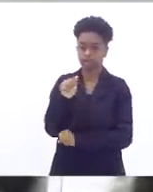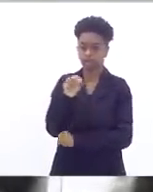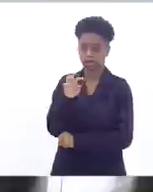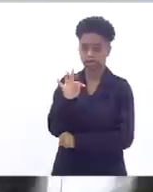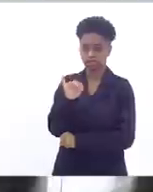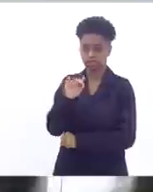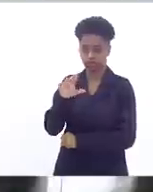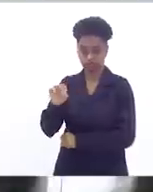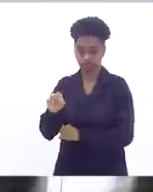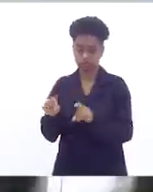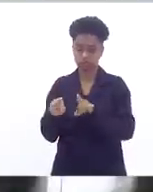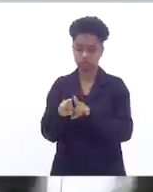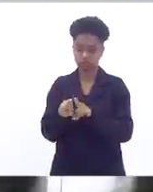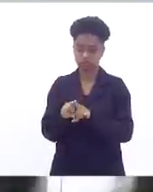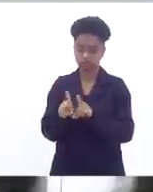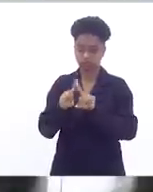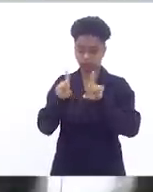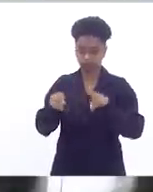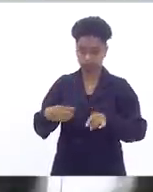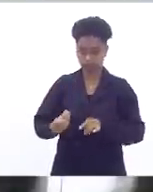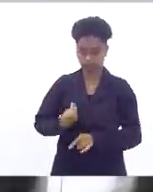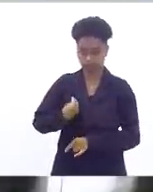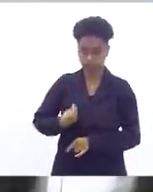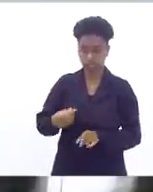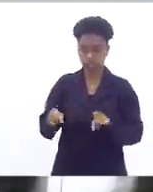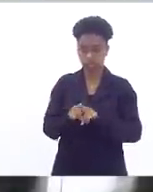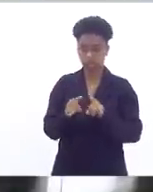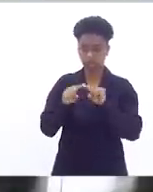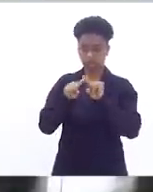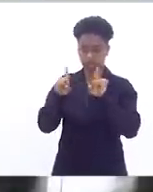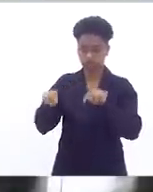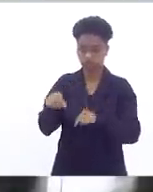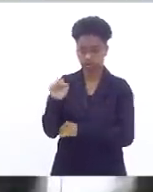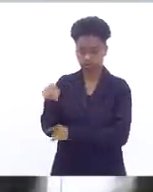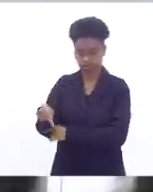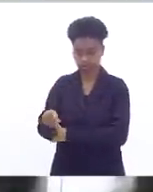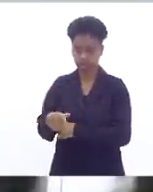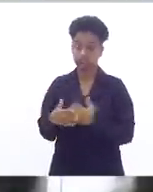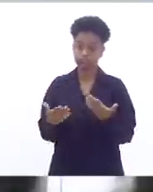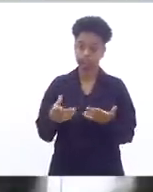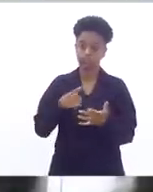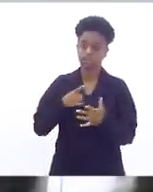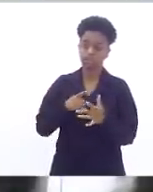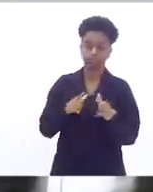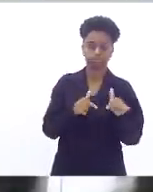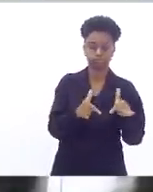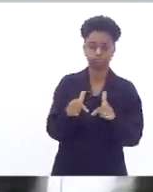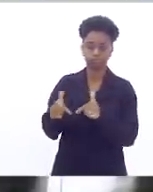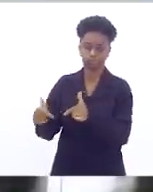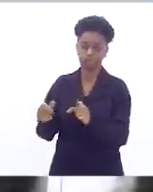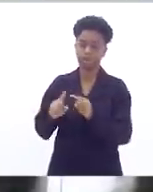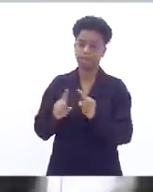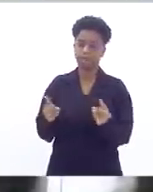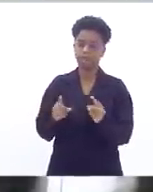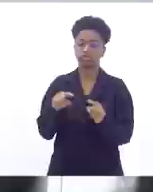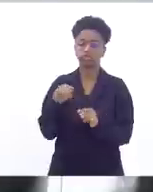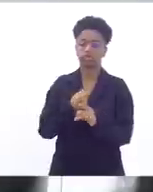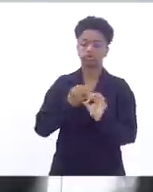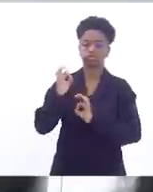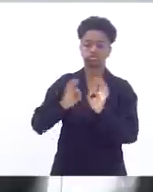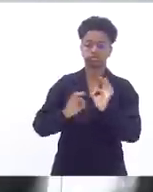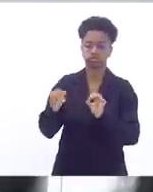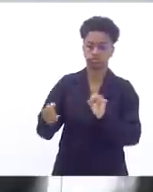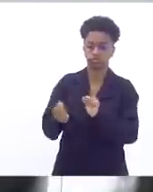quanto inativos e são tratamentos diferentes Às vezes você mexe numa coisa impacta na outra algo que a gente tá costurando em conjunto e